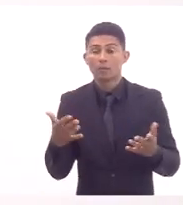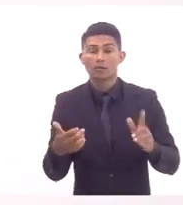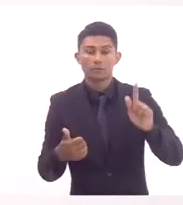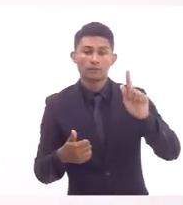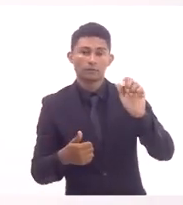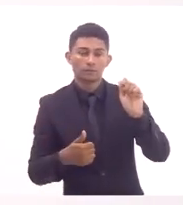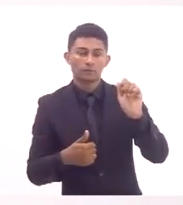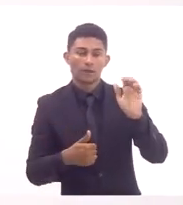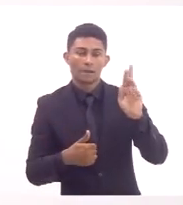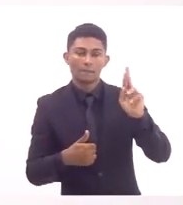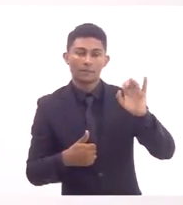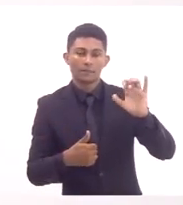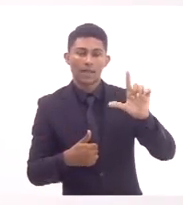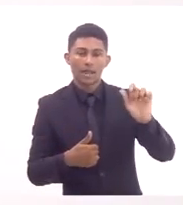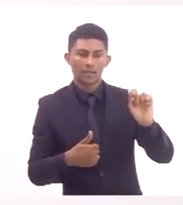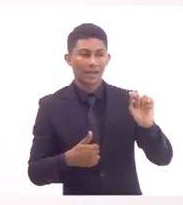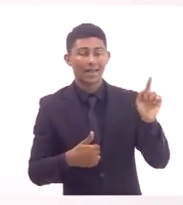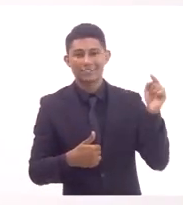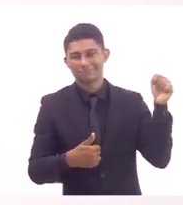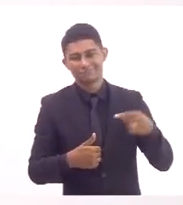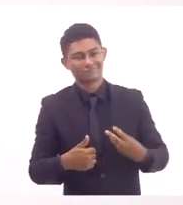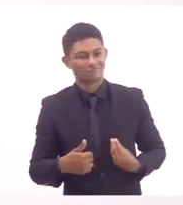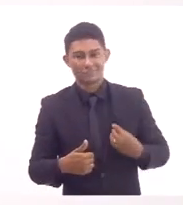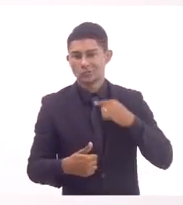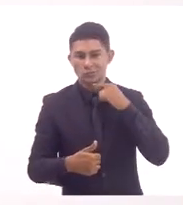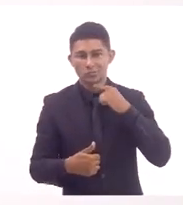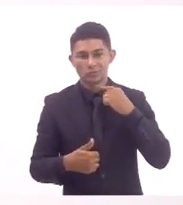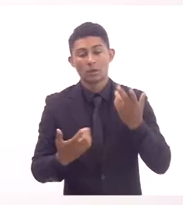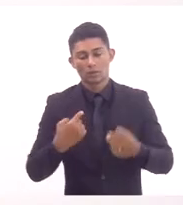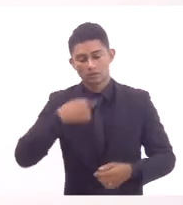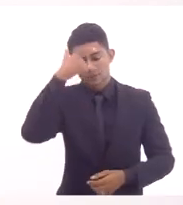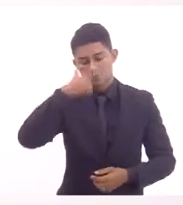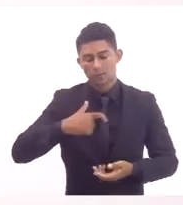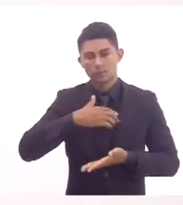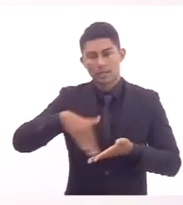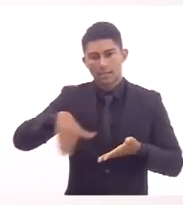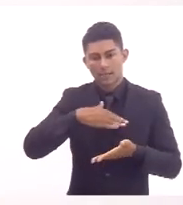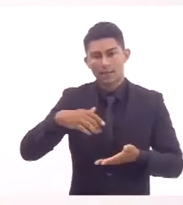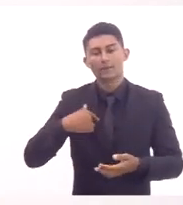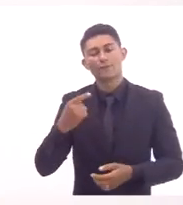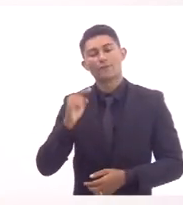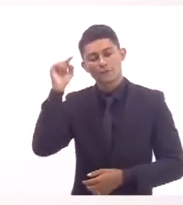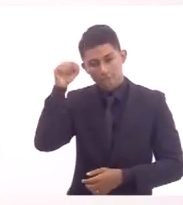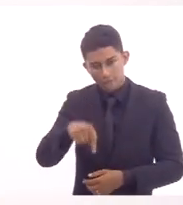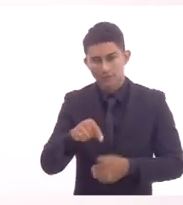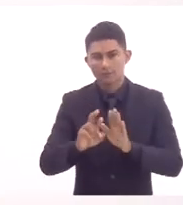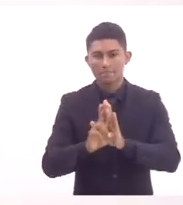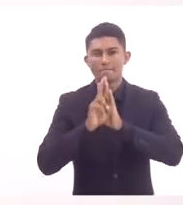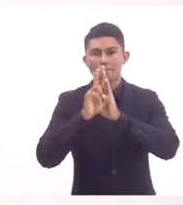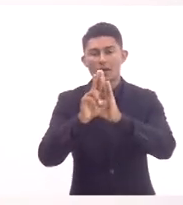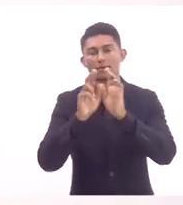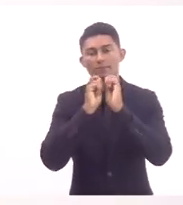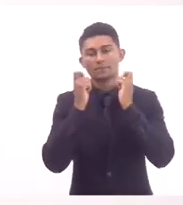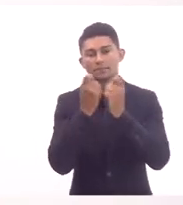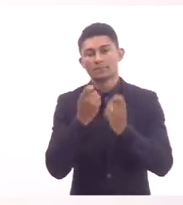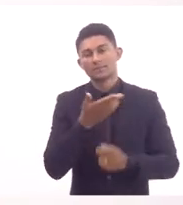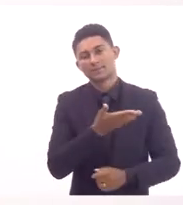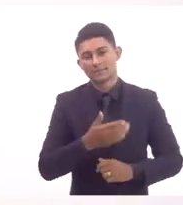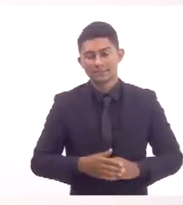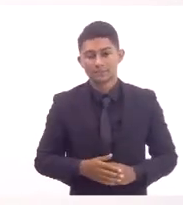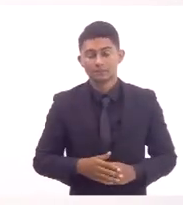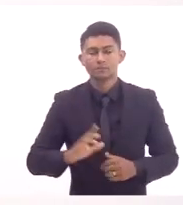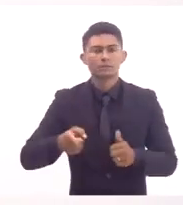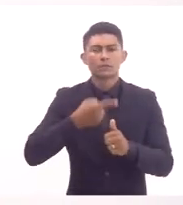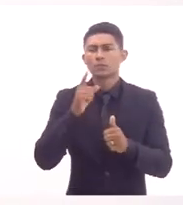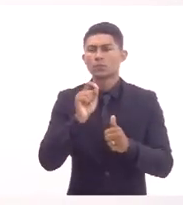Gabriela Santoro que não pode estar aqui presente então eu como secretária-executiva vir para representar essa Associação é primeiramente